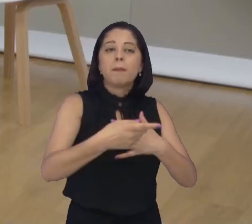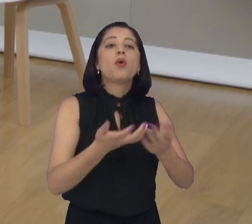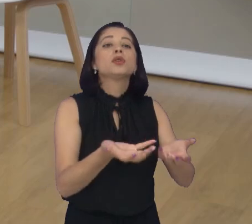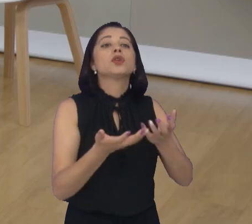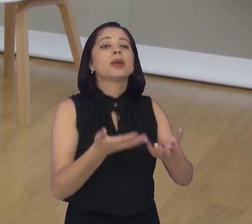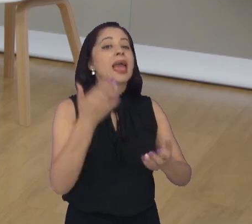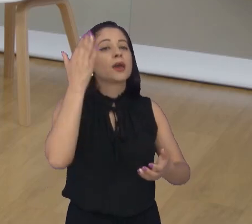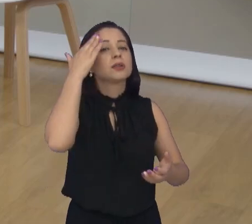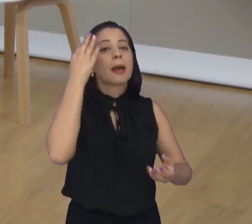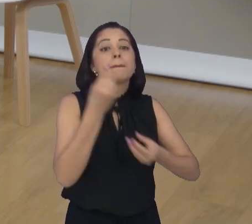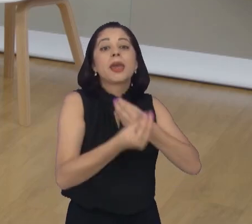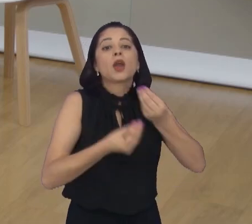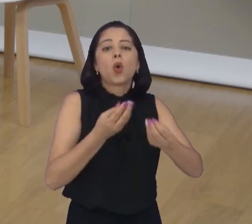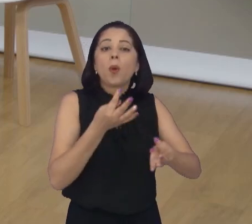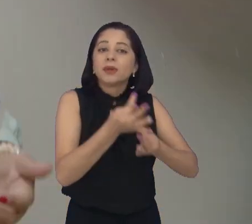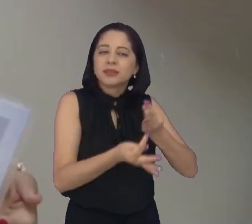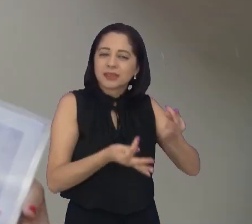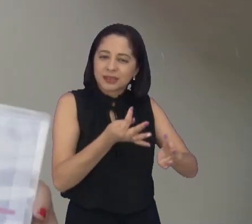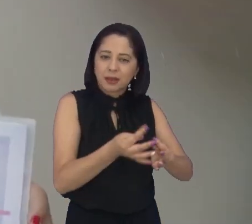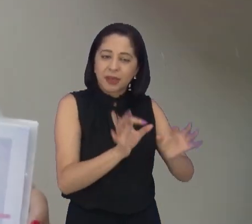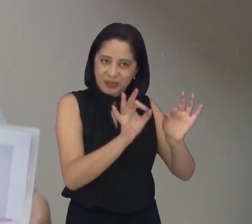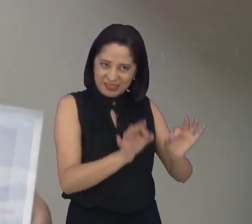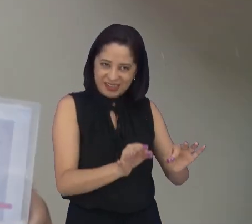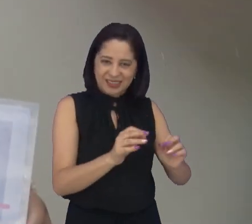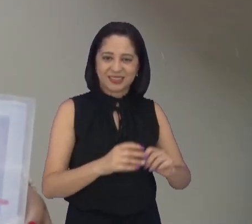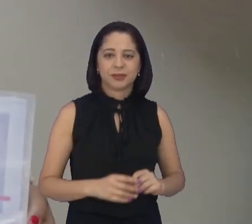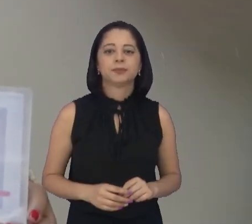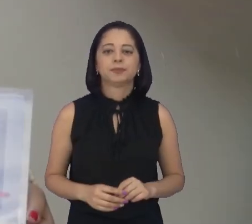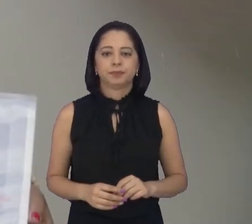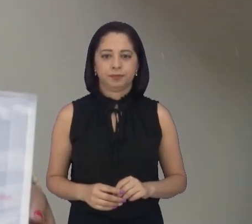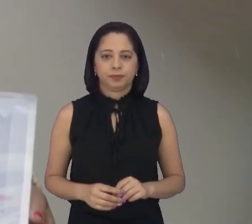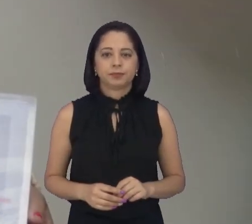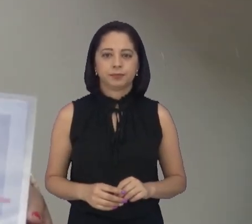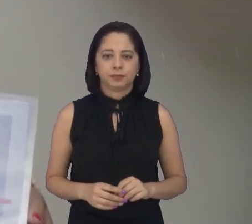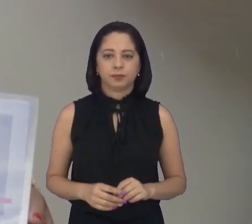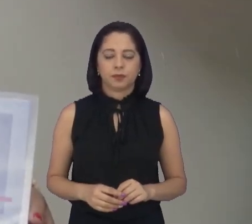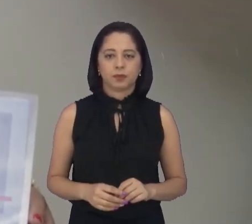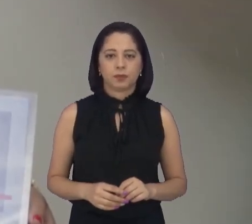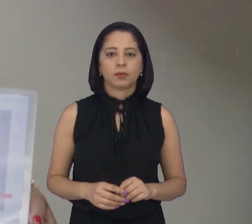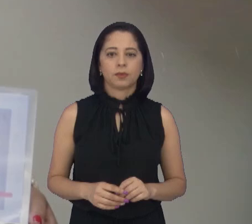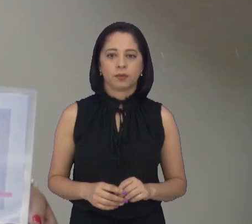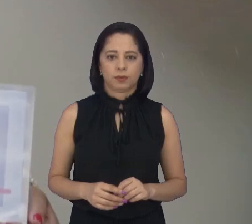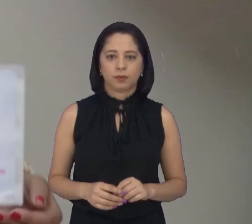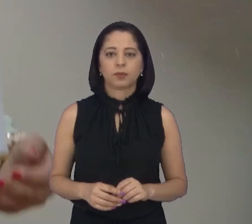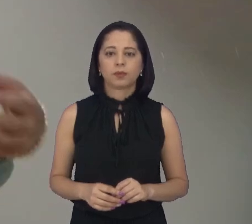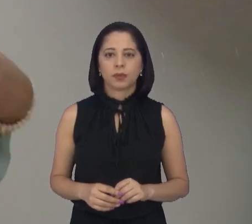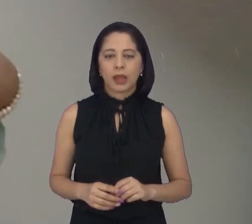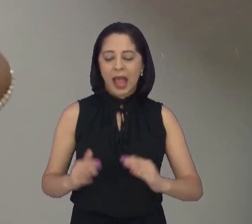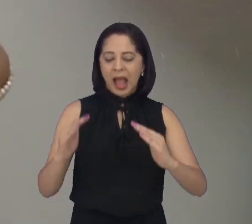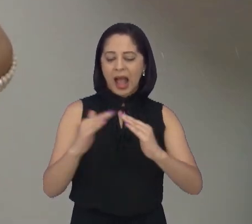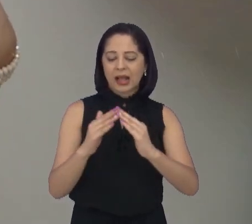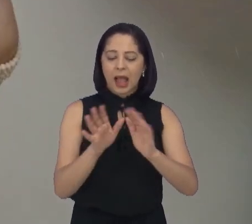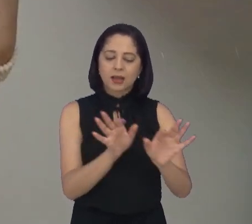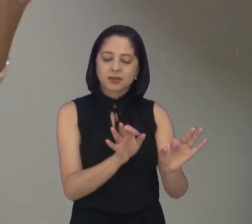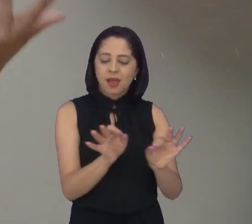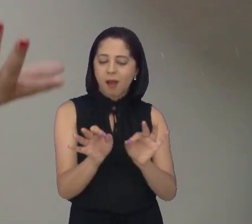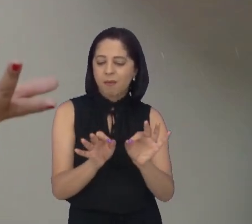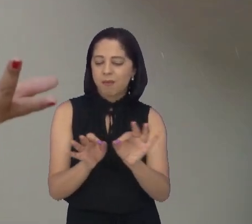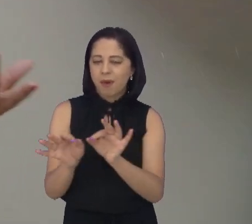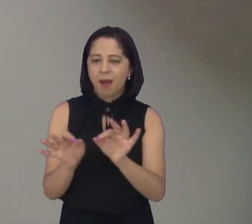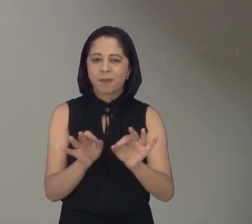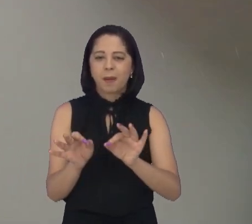o tratamento, tudo bem? Sim, com certeza. Ah, então tá bom. Bom, a organização dos ambientes torna os espaços